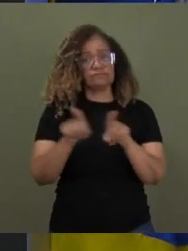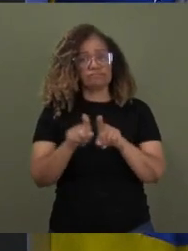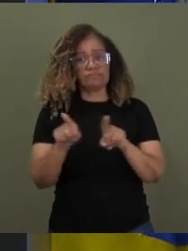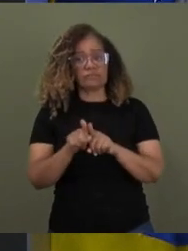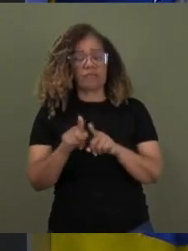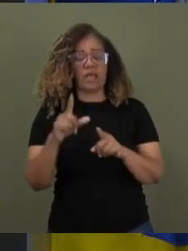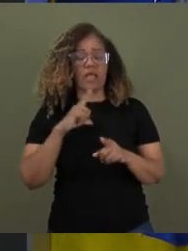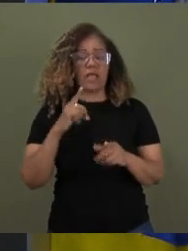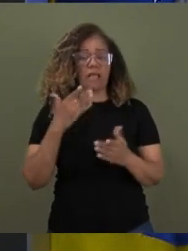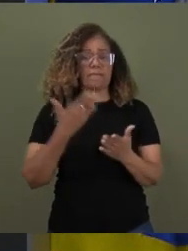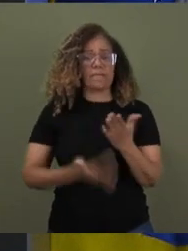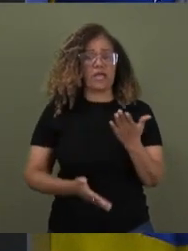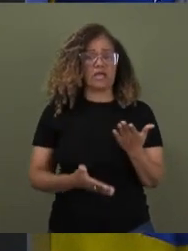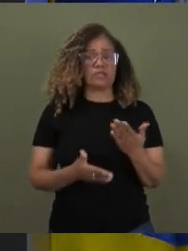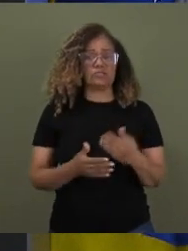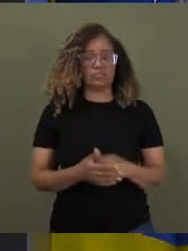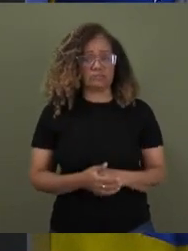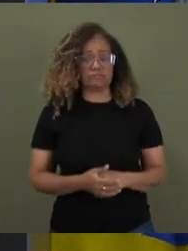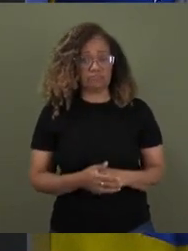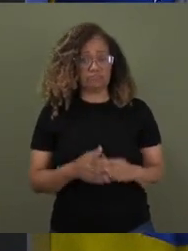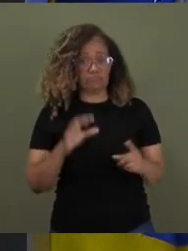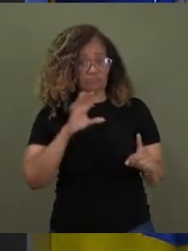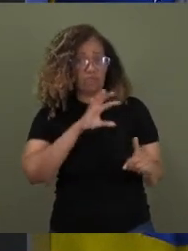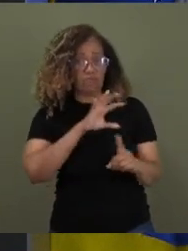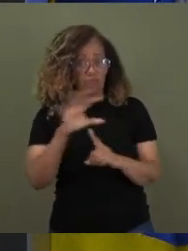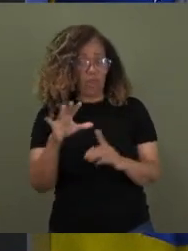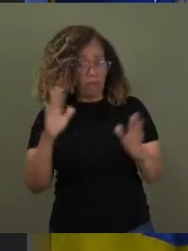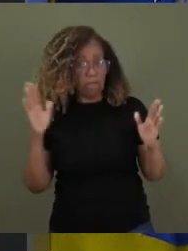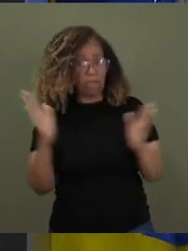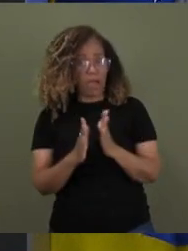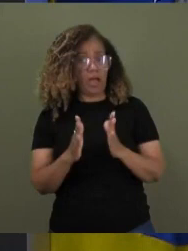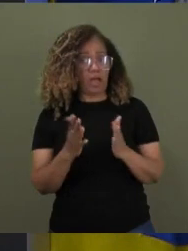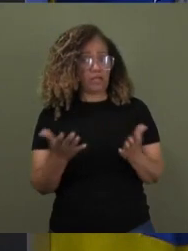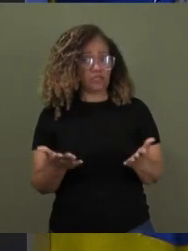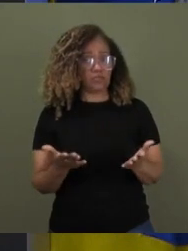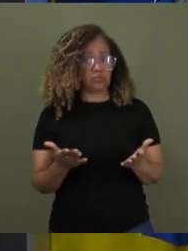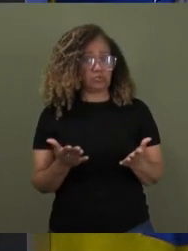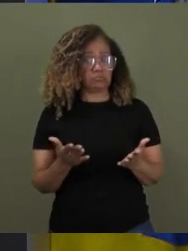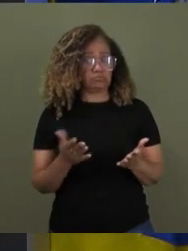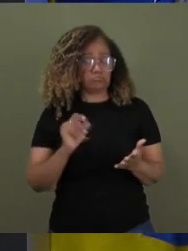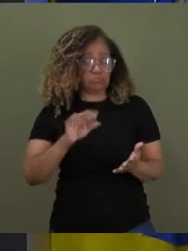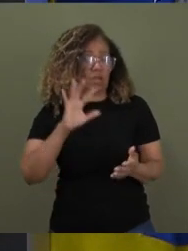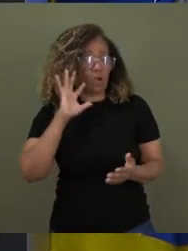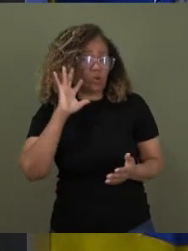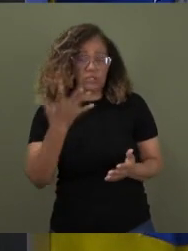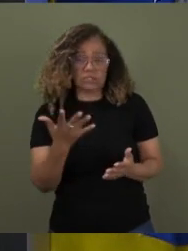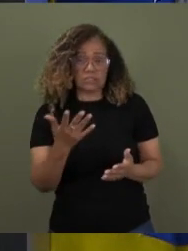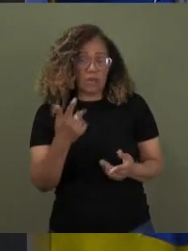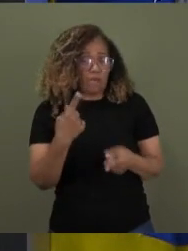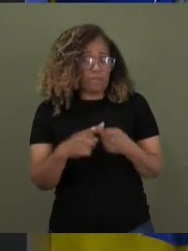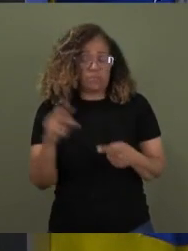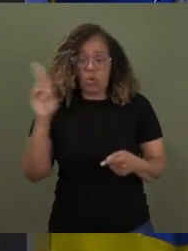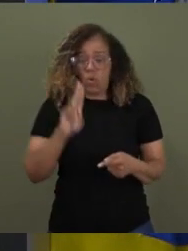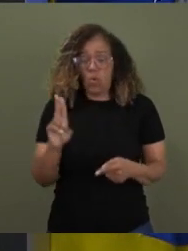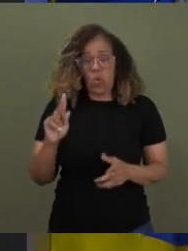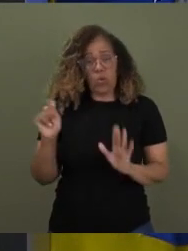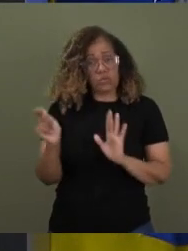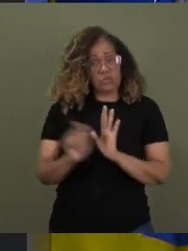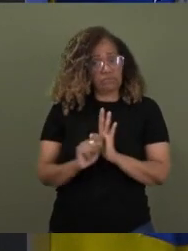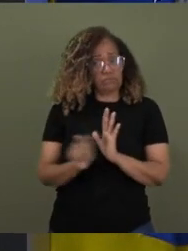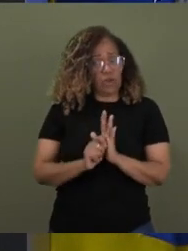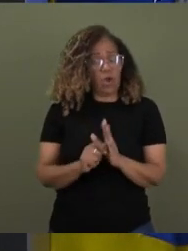executiva. Esse foi o impacto da paz com as drogas. Nos Estados